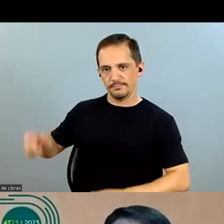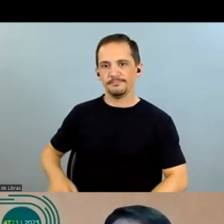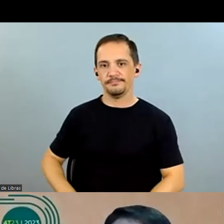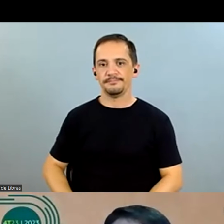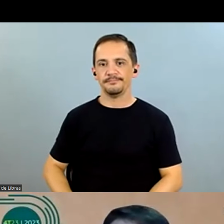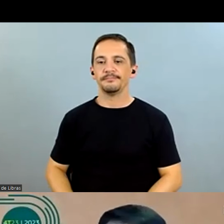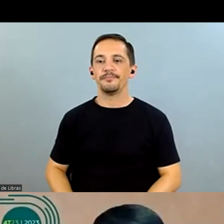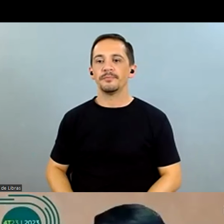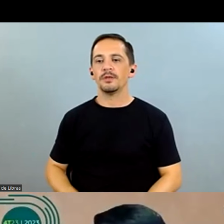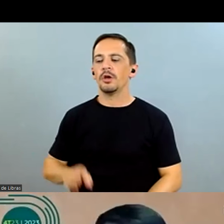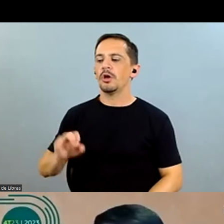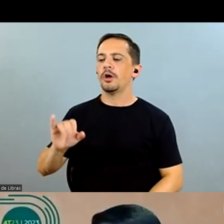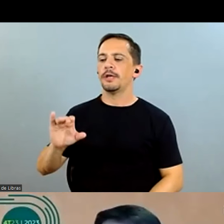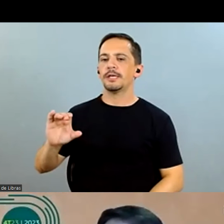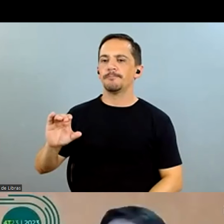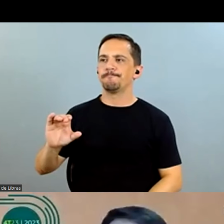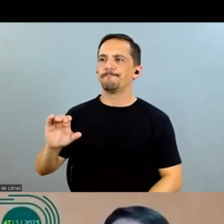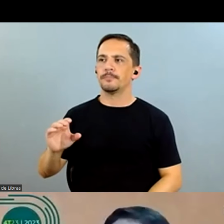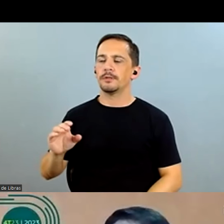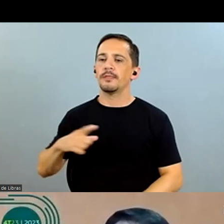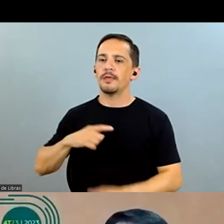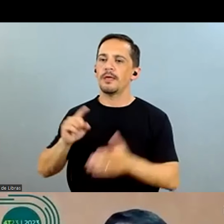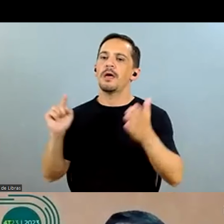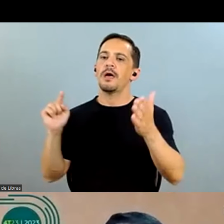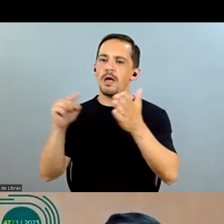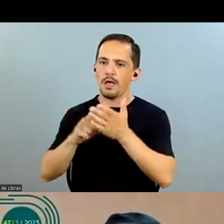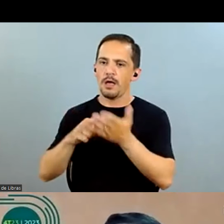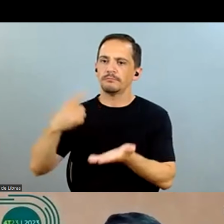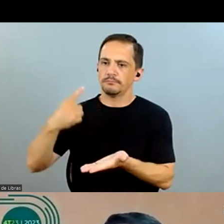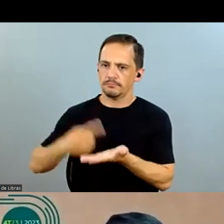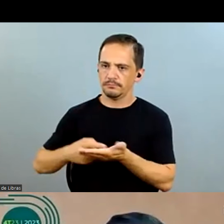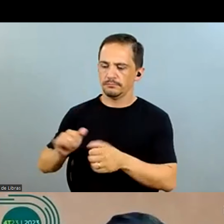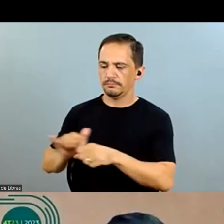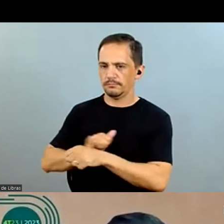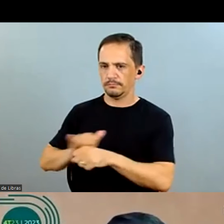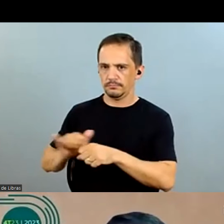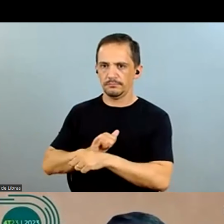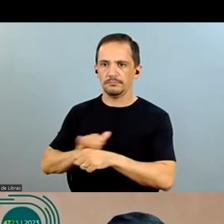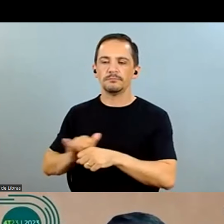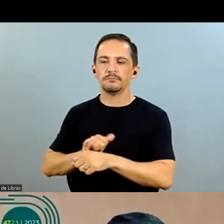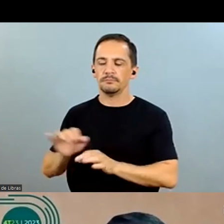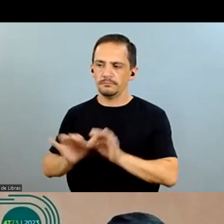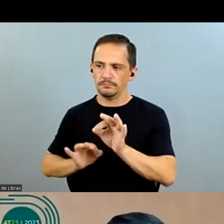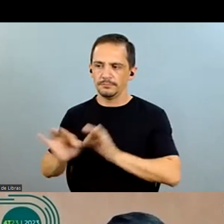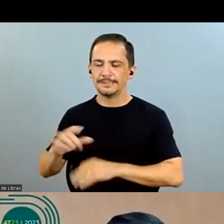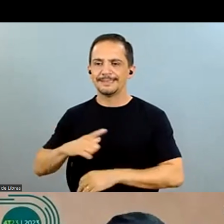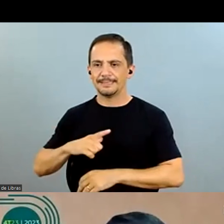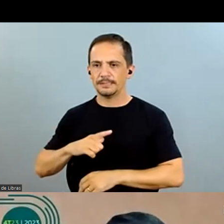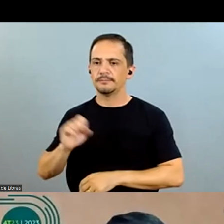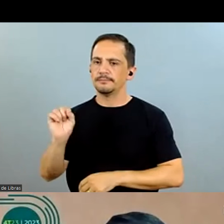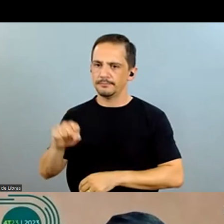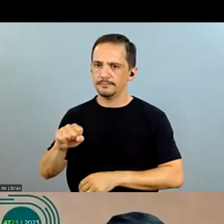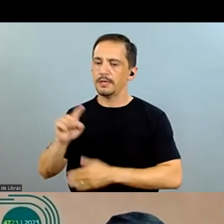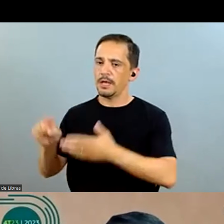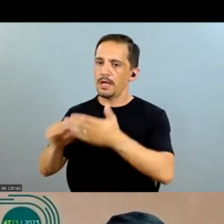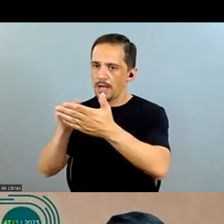gente não tem assim a gente tem uma meta de ro tá nosso planejamento estratégico né a gente sempre busca e ela né a gente não divulga A